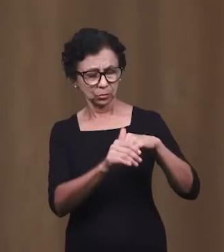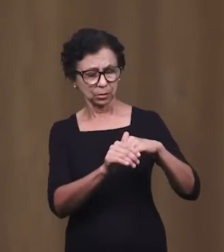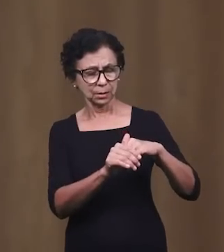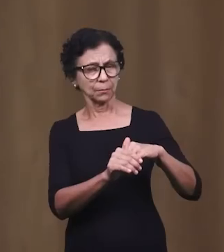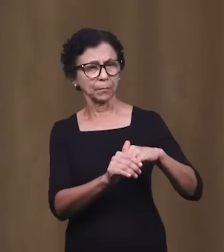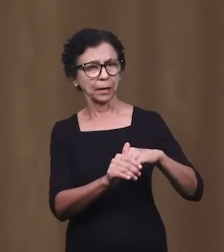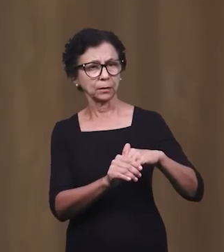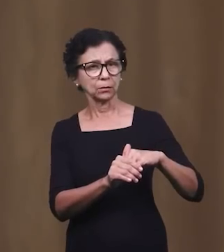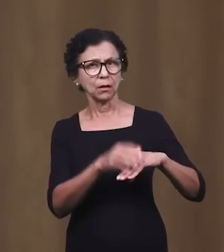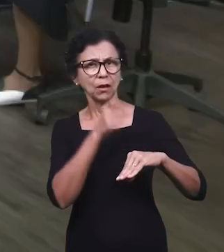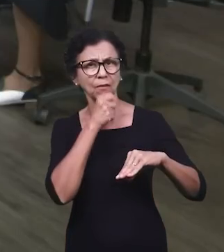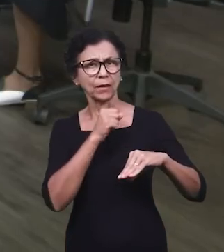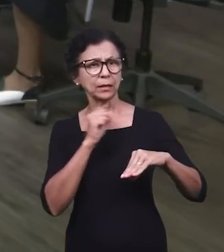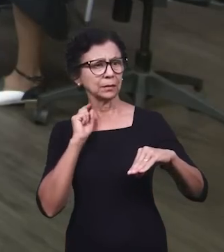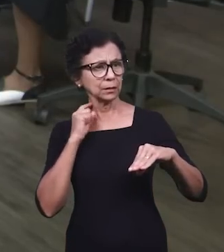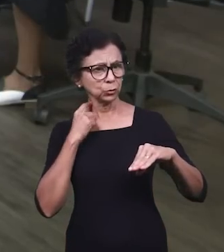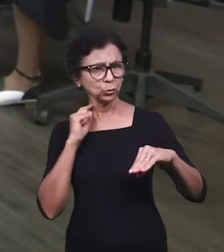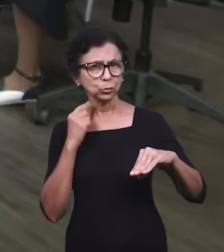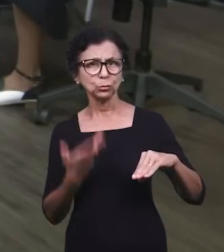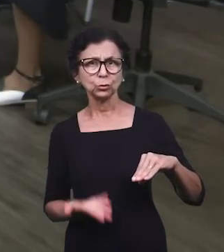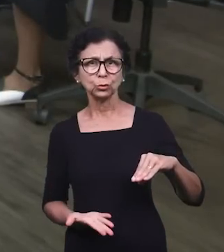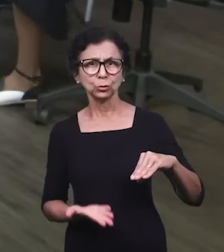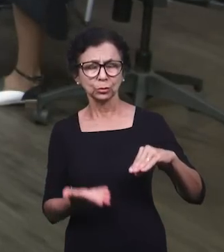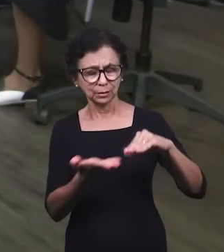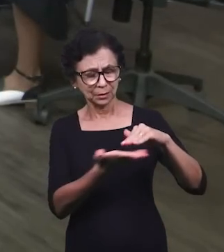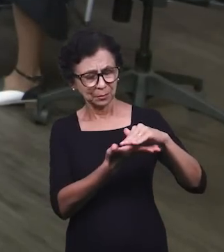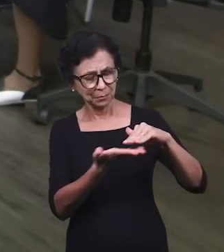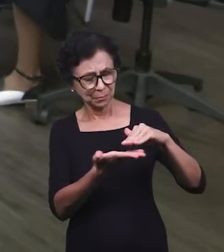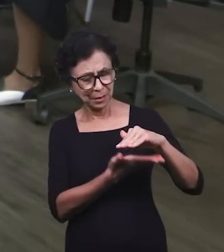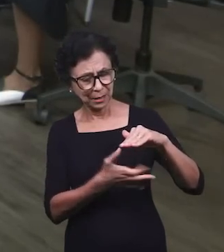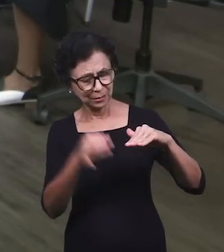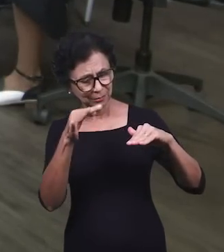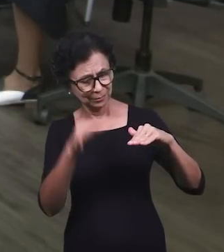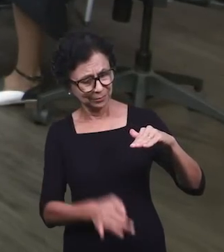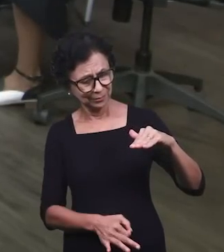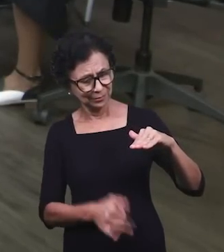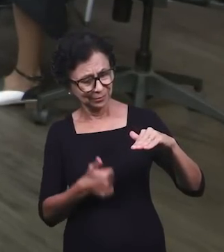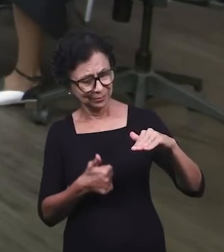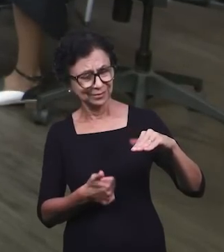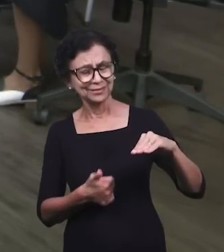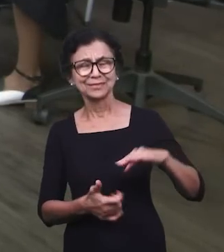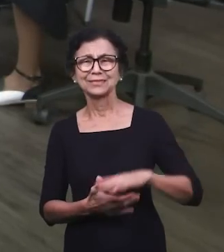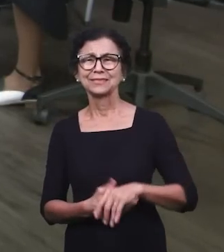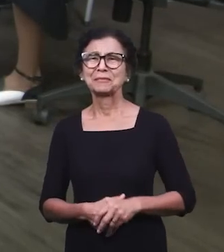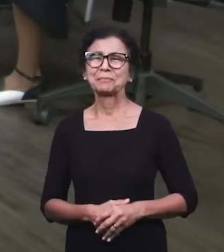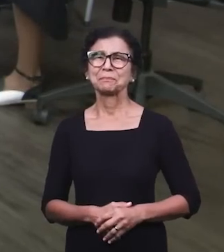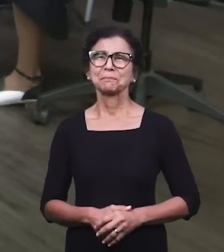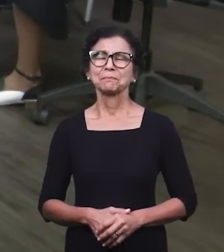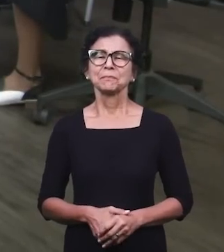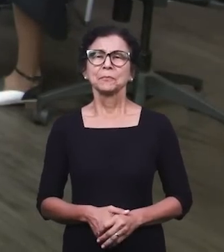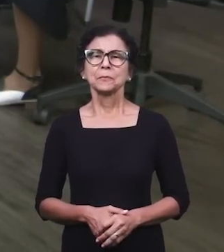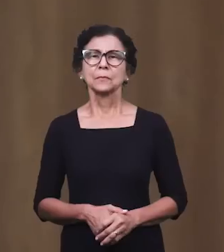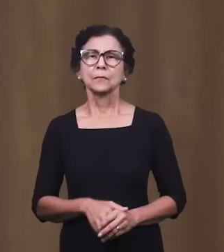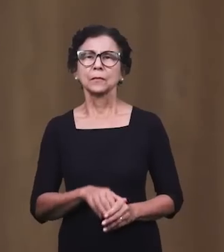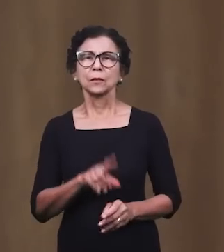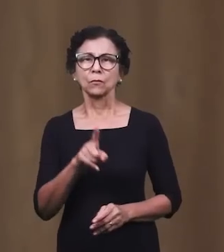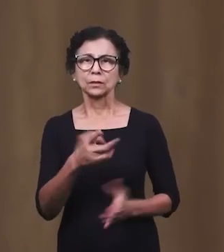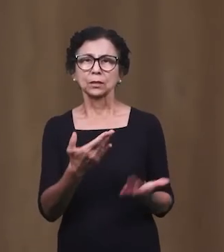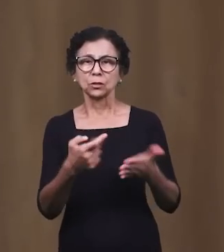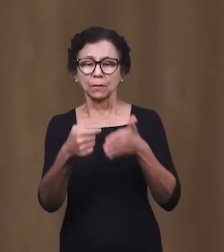está sujo. Você olha a sola, está perfeita. Então, a pergunta que o jovem deve se fazer